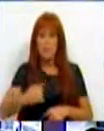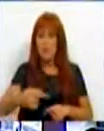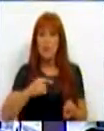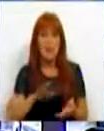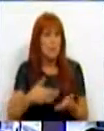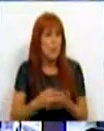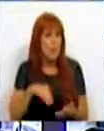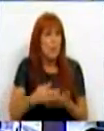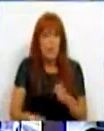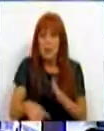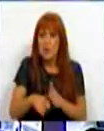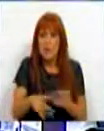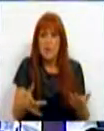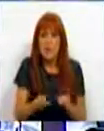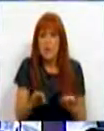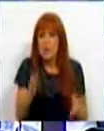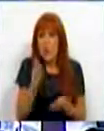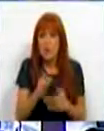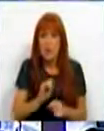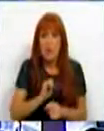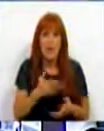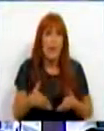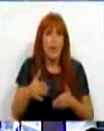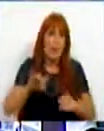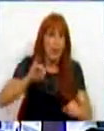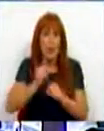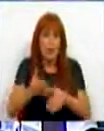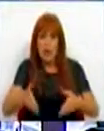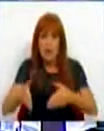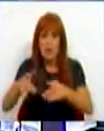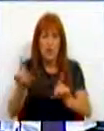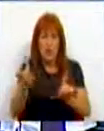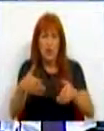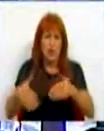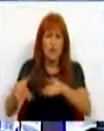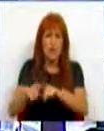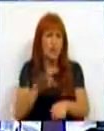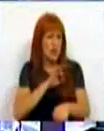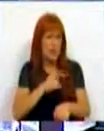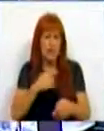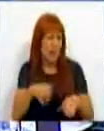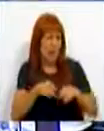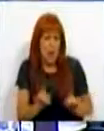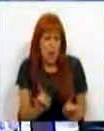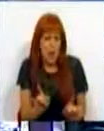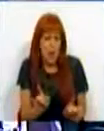com propostas legislativas significa apenas que a nossa estratégia é outra estratégia, não é a estratégia que os senhores